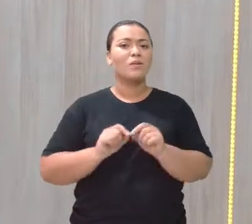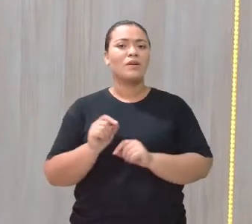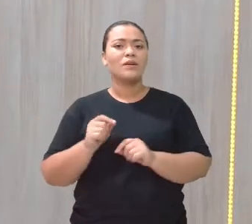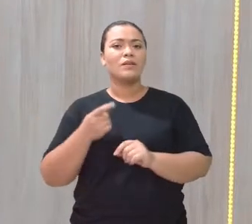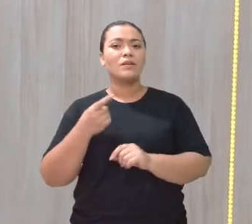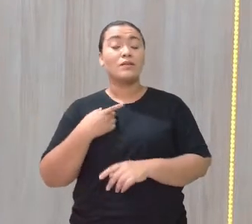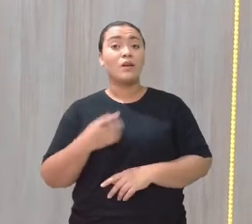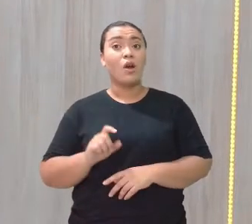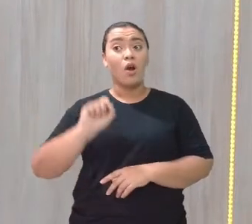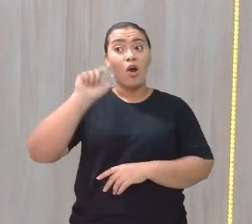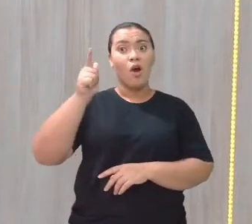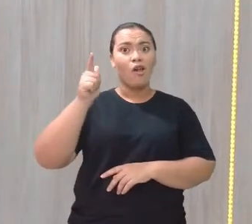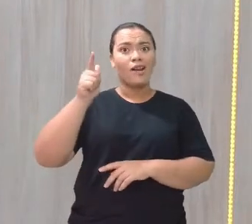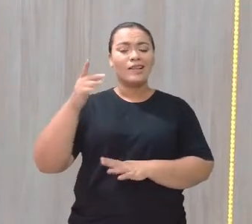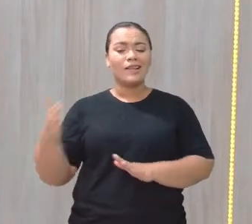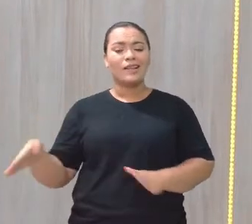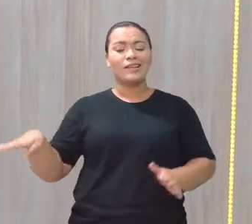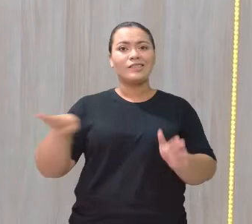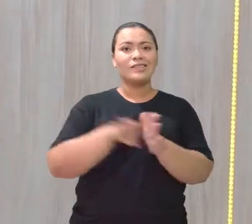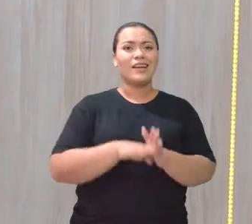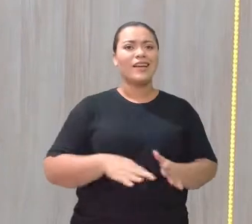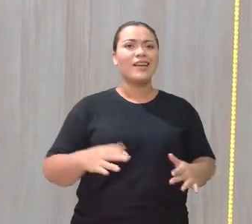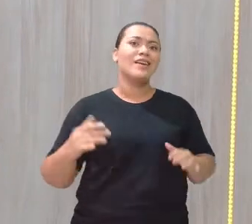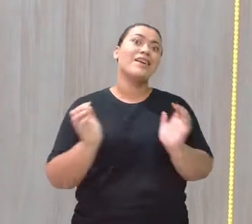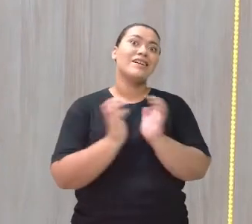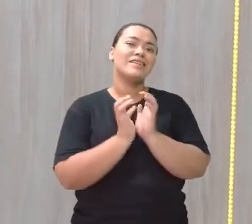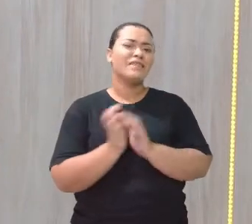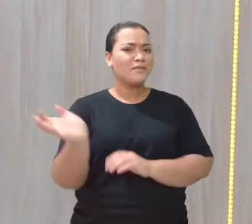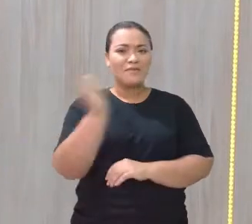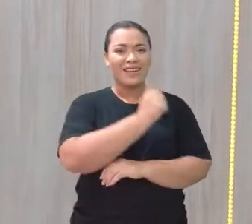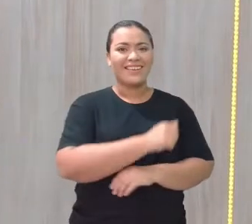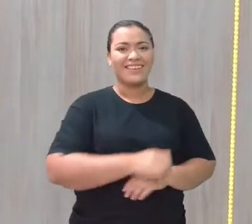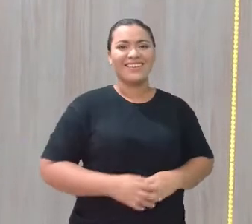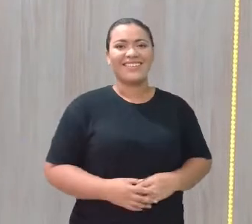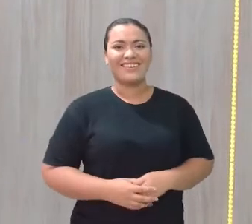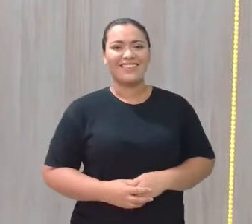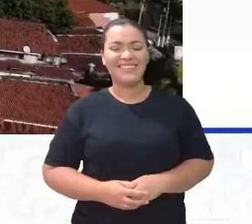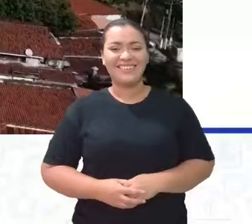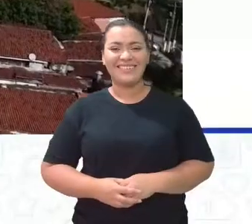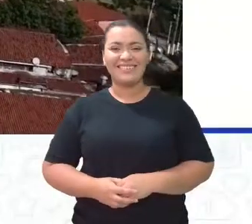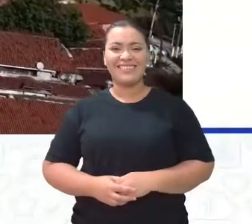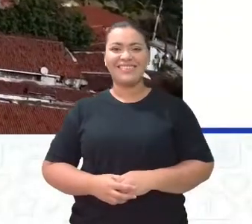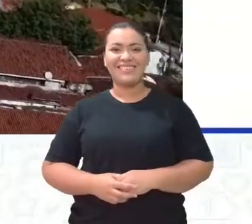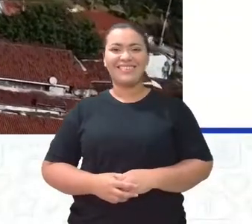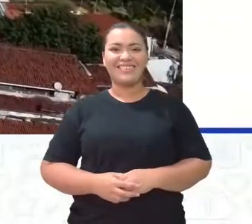chegar em Recife? Vamos fazer esse passeio? Vem comigo, vem!